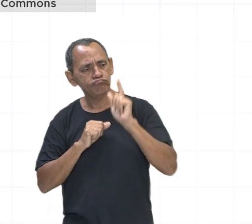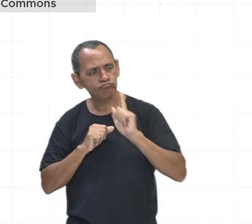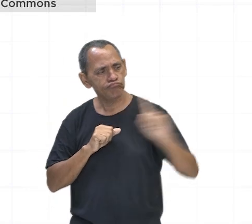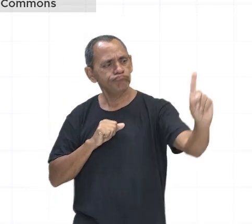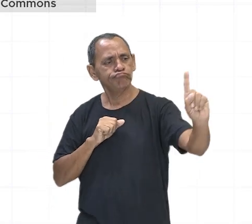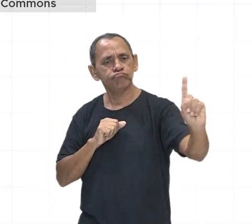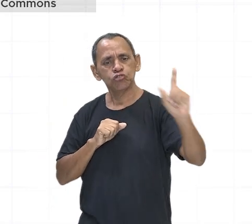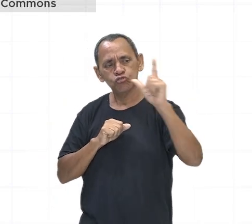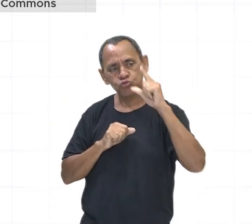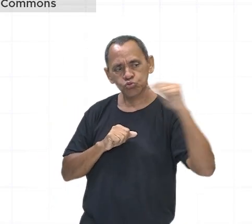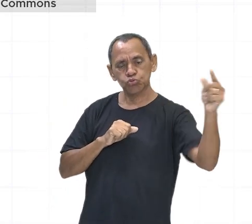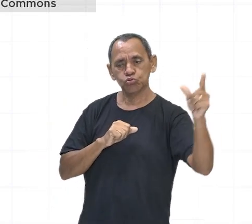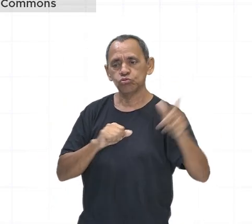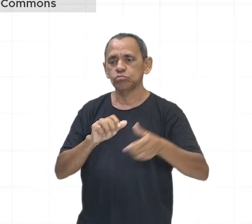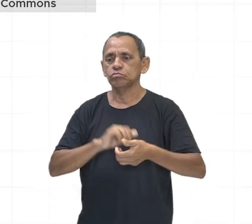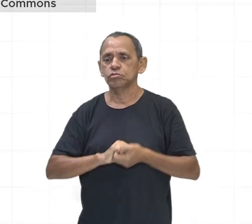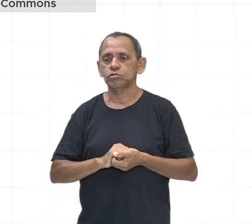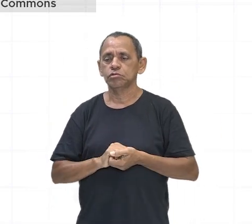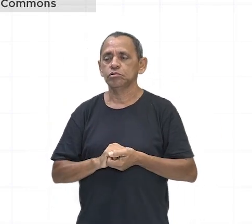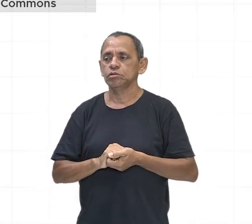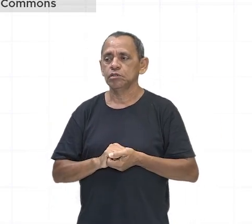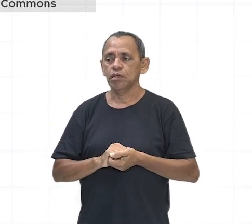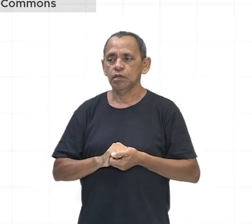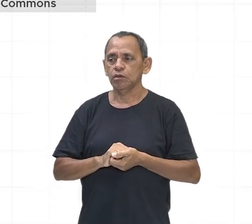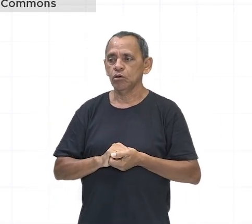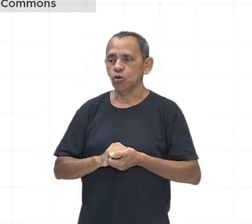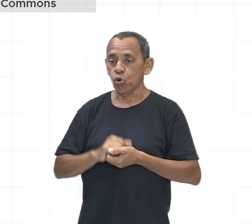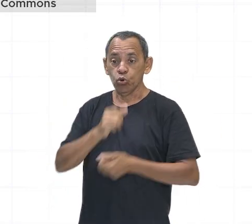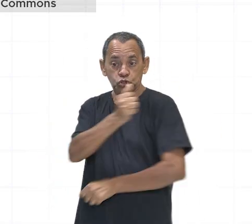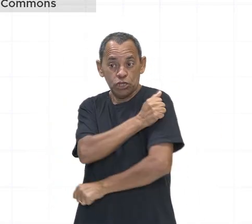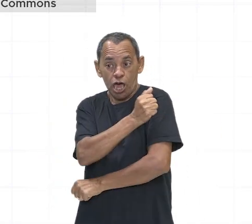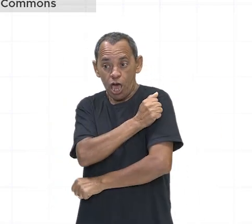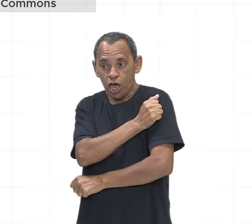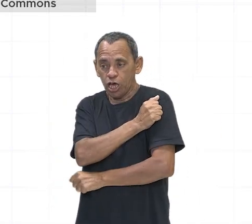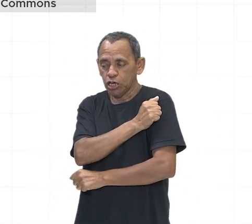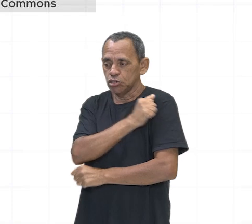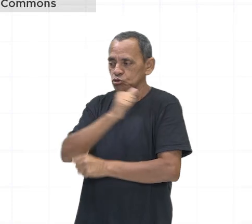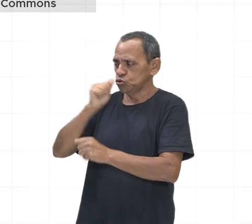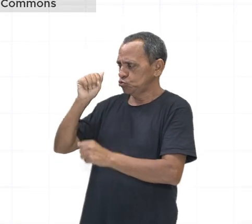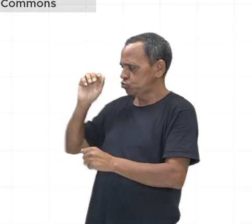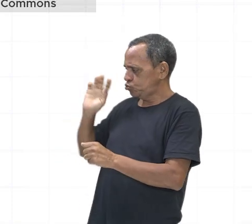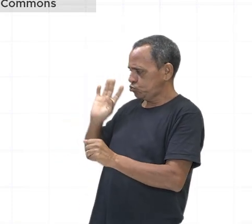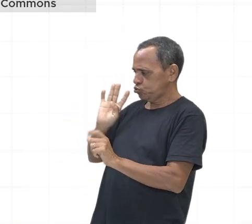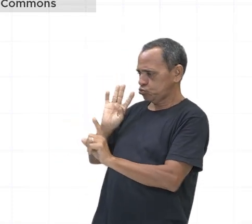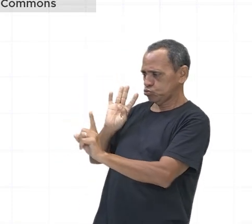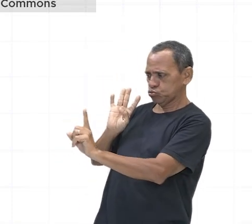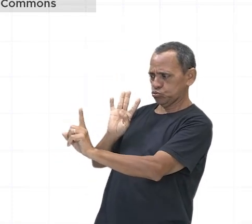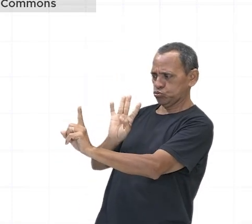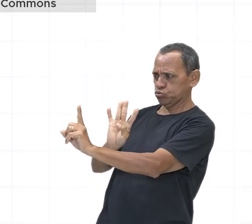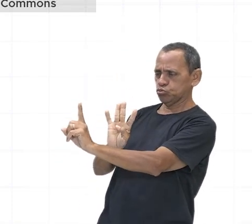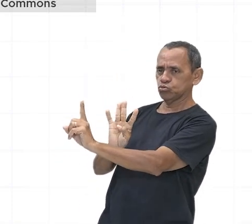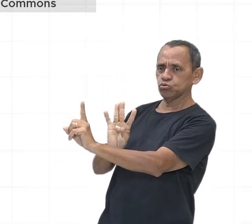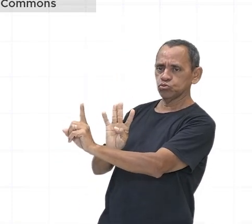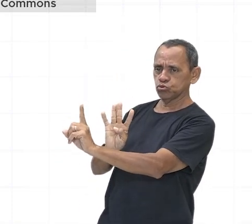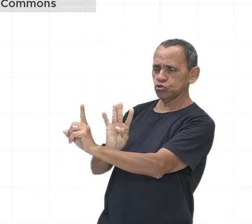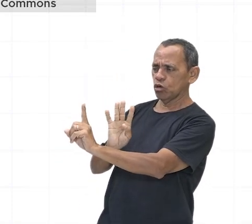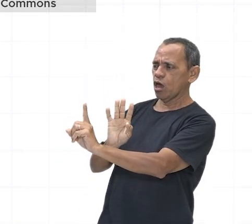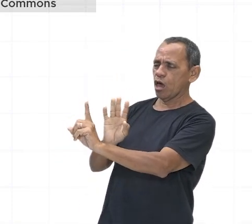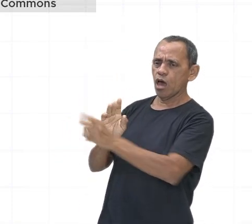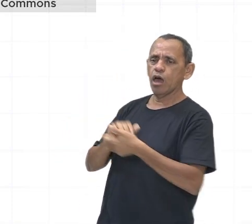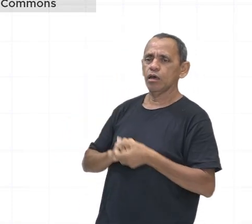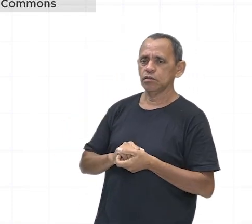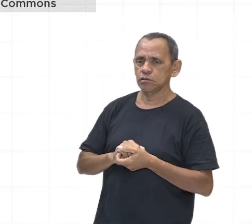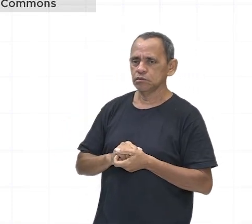espantados, aproximaram-se de Buda e disseram: "Quanta humilhação, mestre! Ele lhe jogou terra no